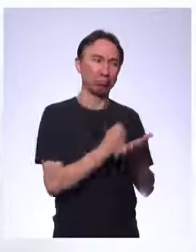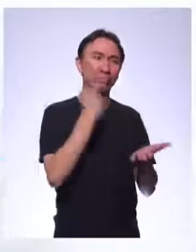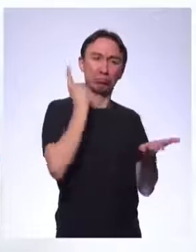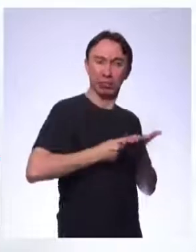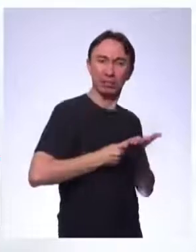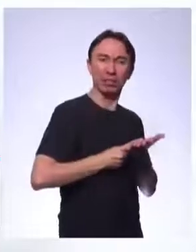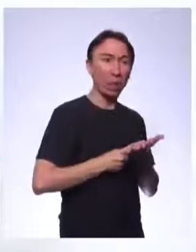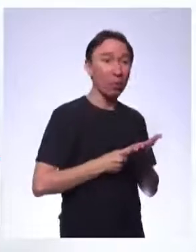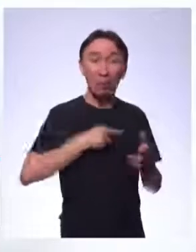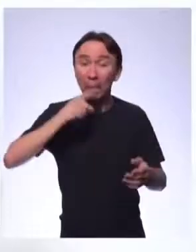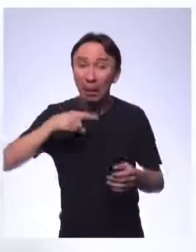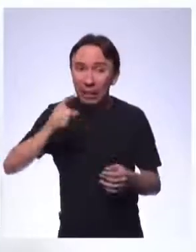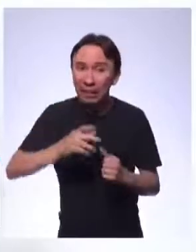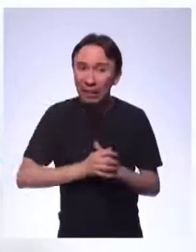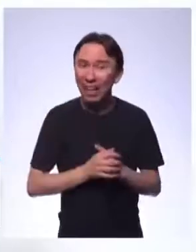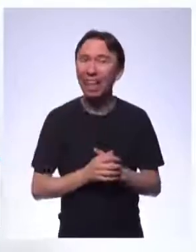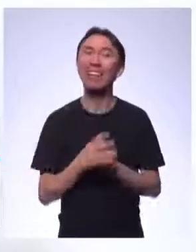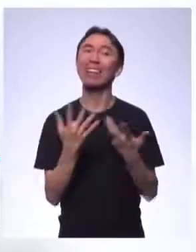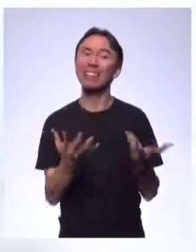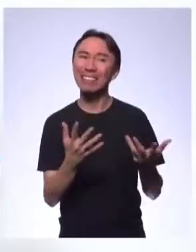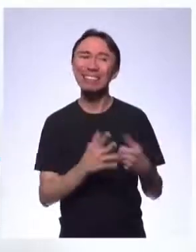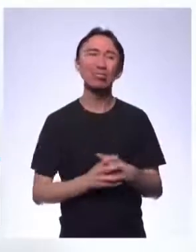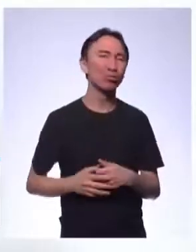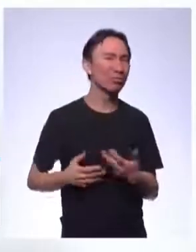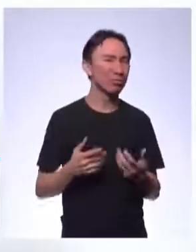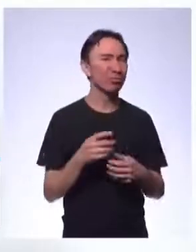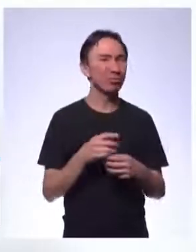como se a vacina